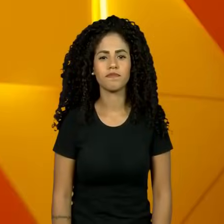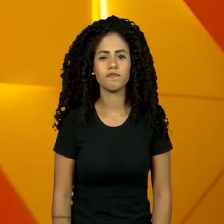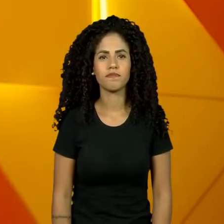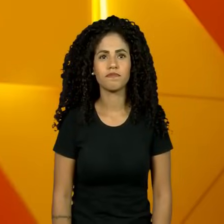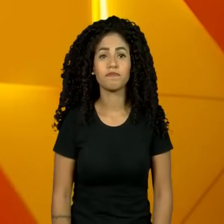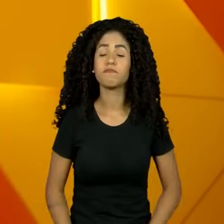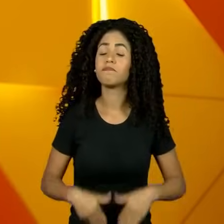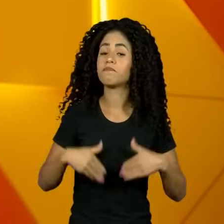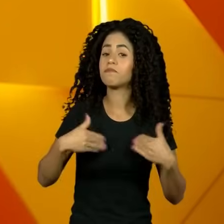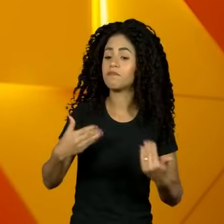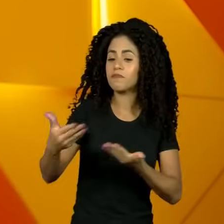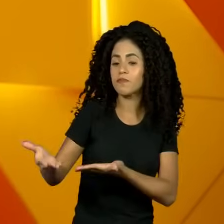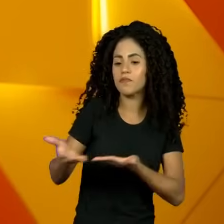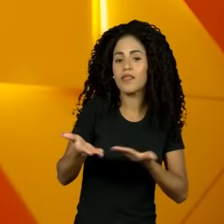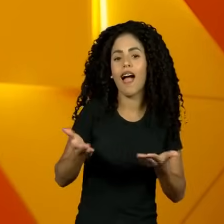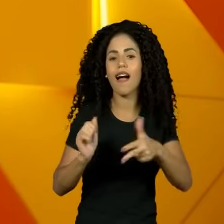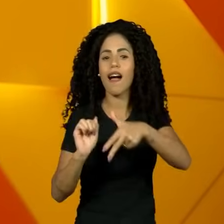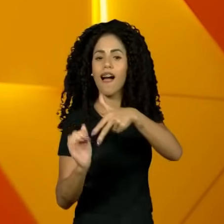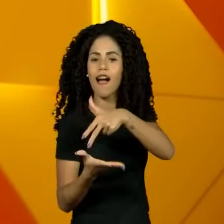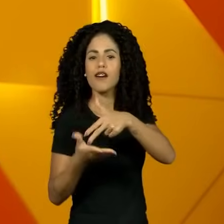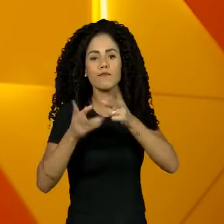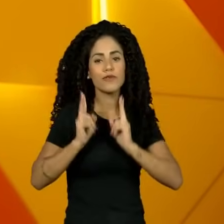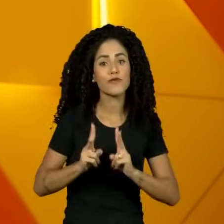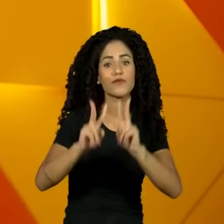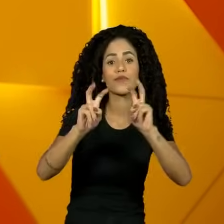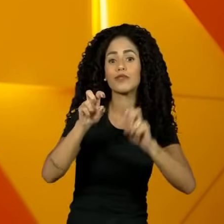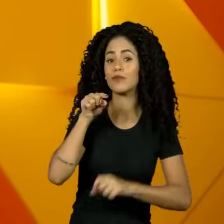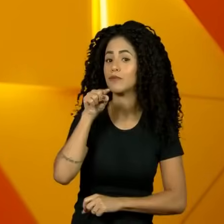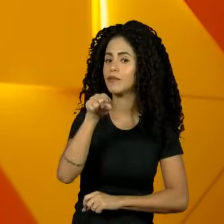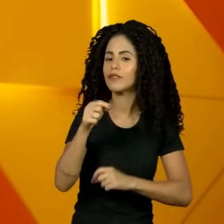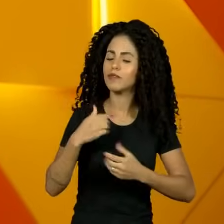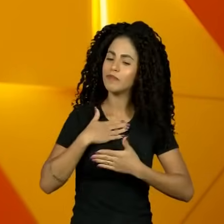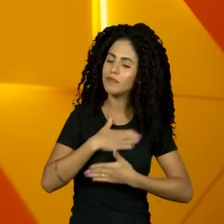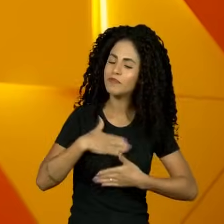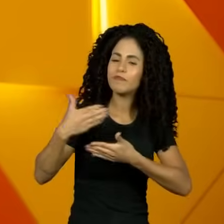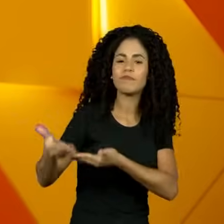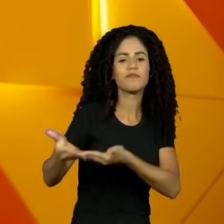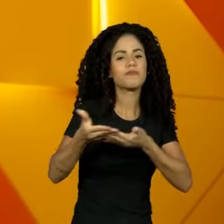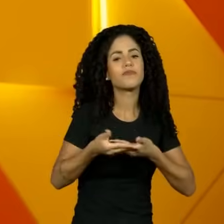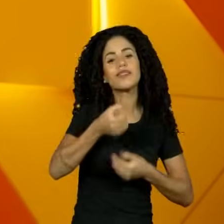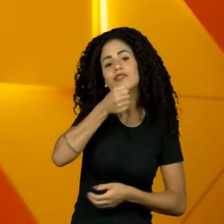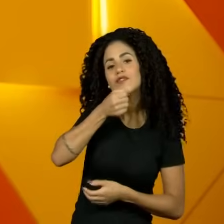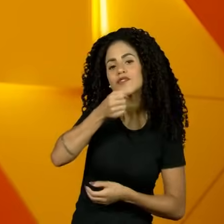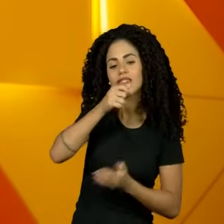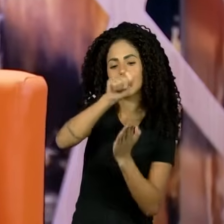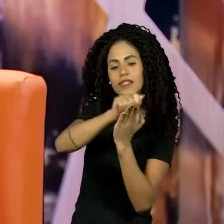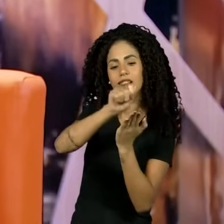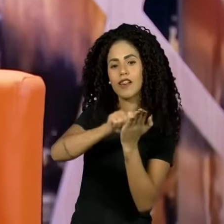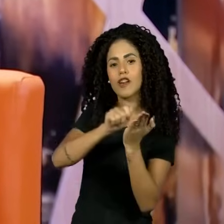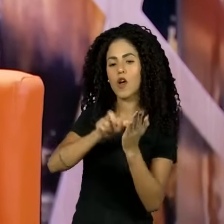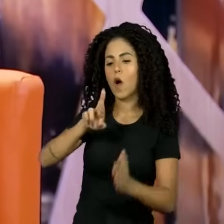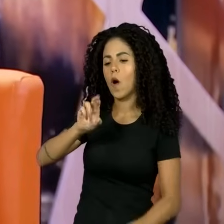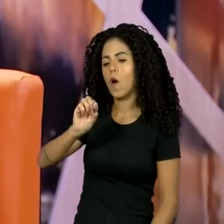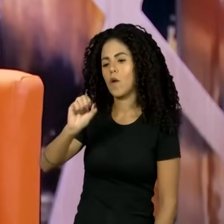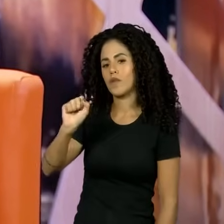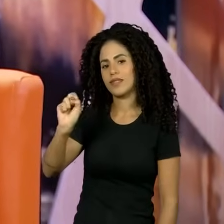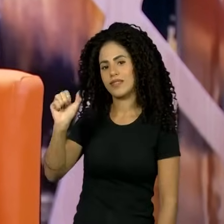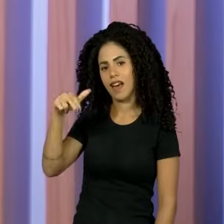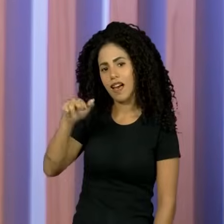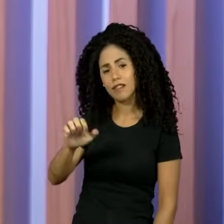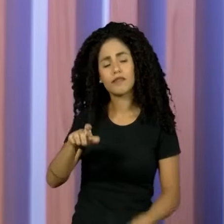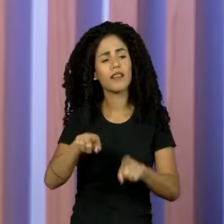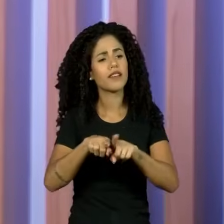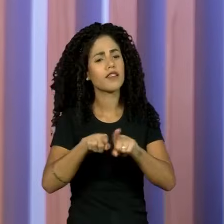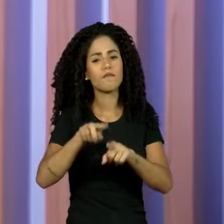Bom, e aqui no estúdio, para seguir nessa caminhada junto comigo, eu tenho o prazer de receber a jornalista e escritora Rosane Borges e